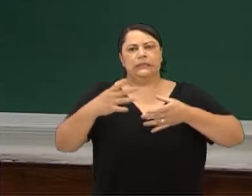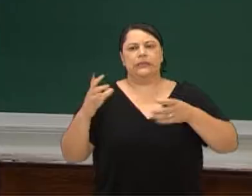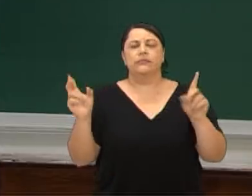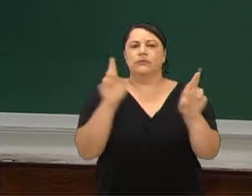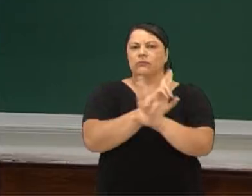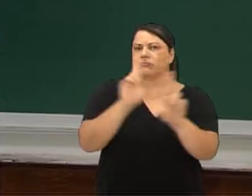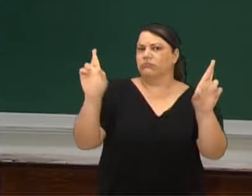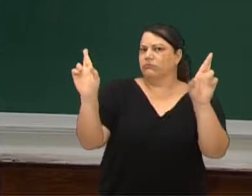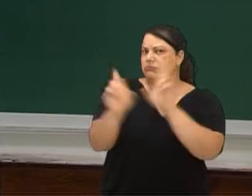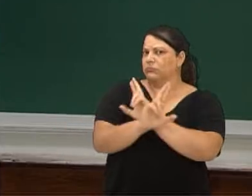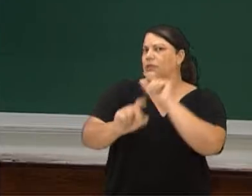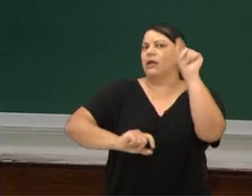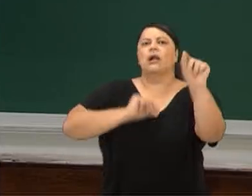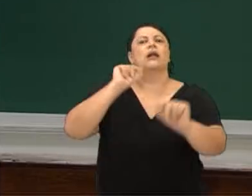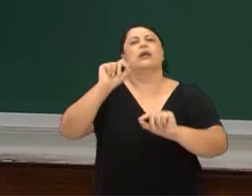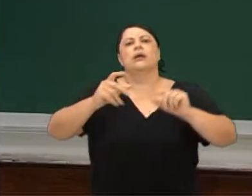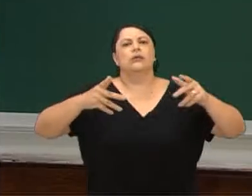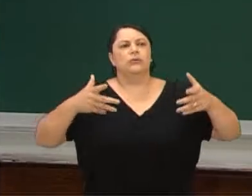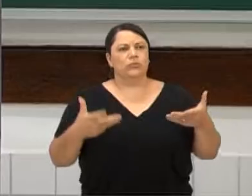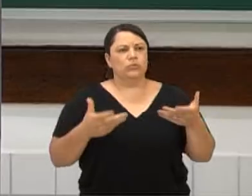com o quê? Com o que nós chamamos de